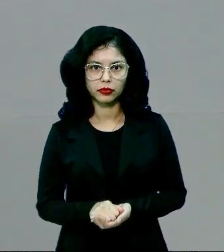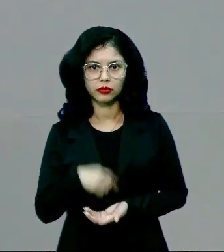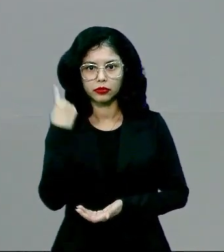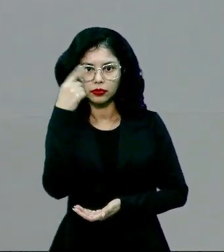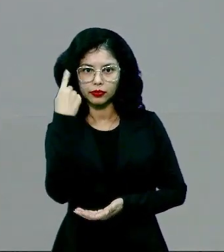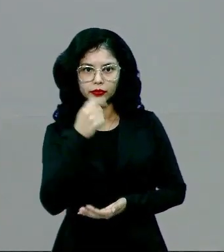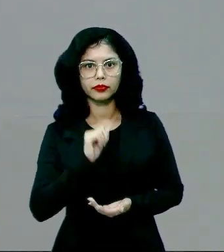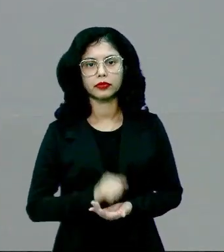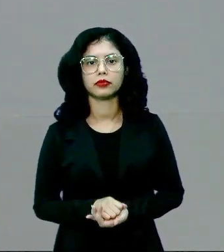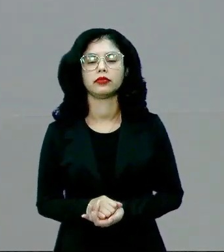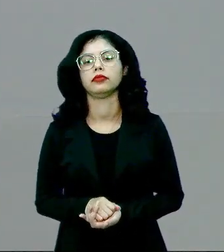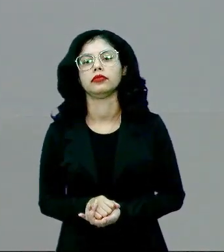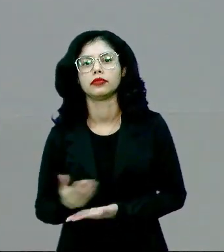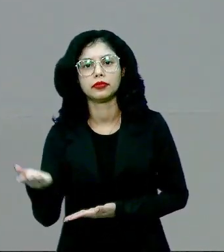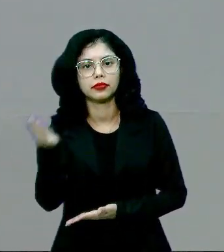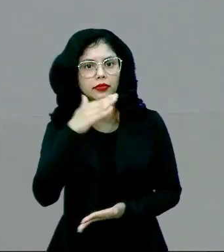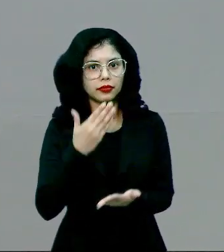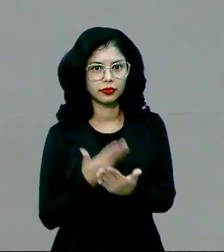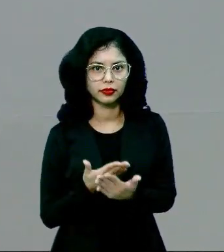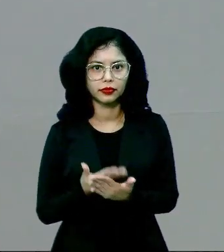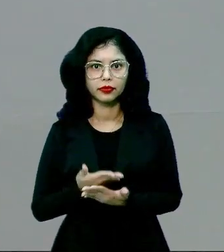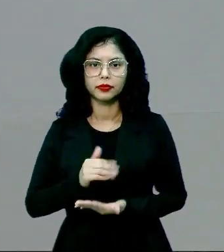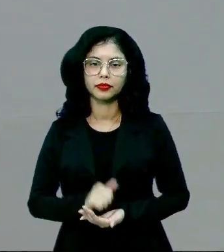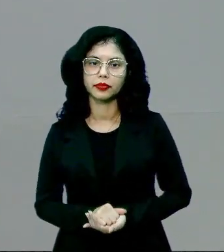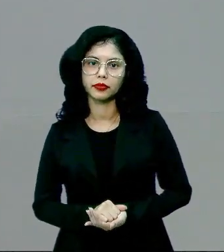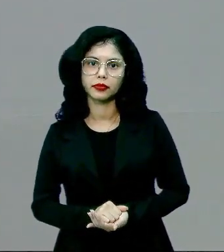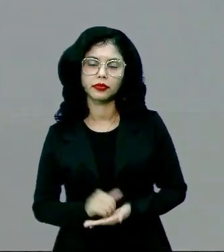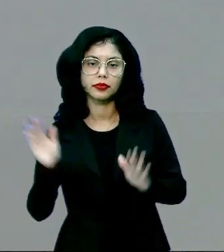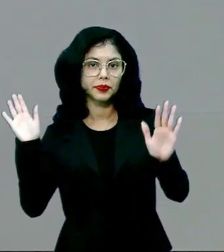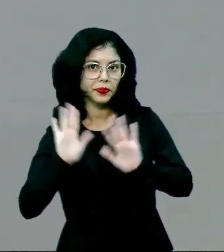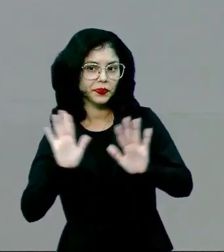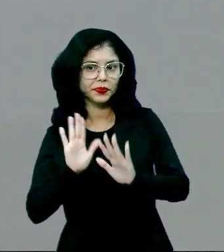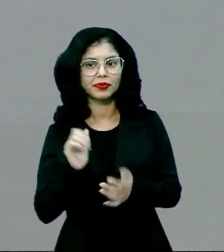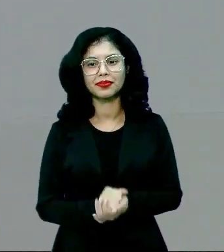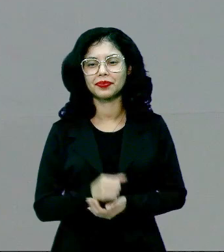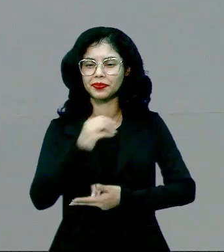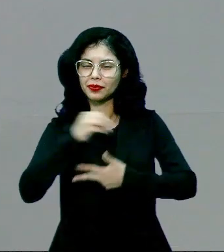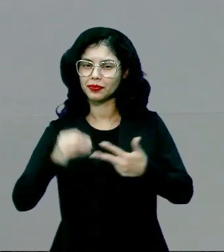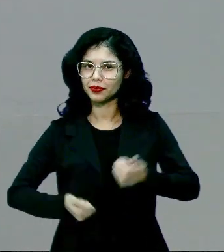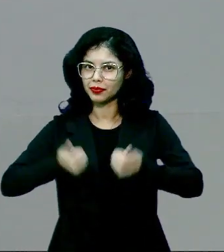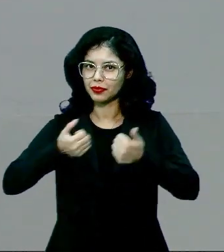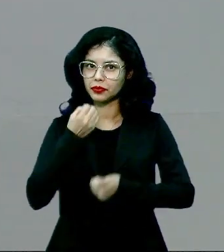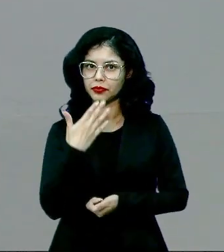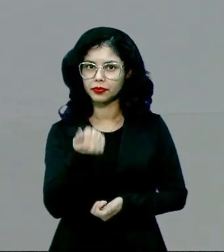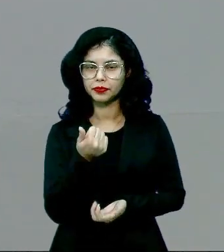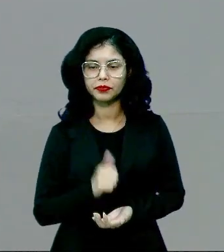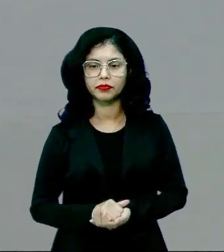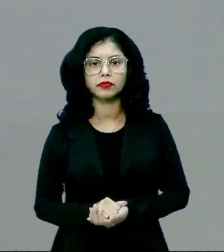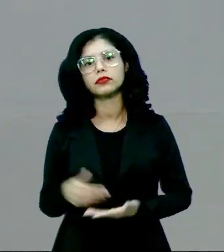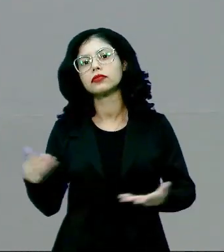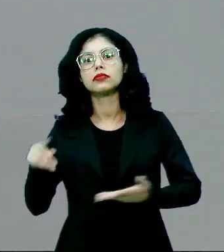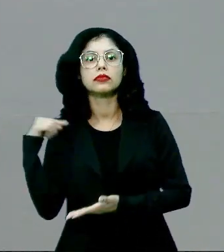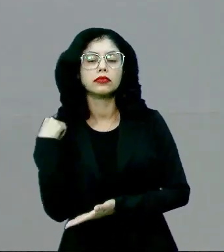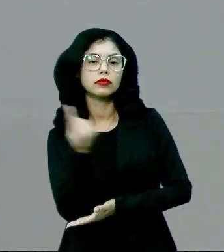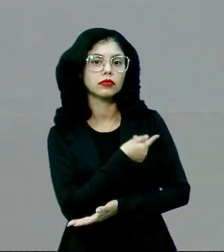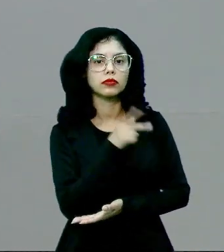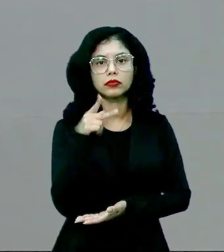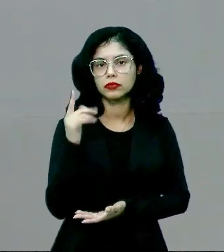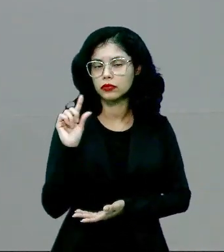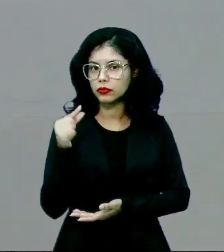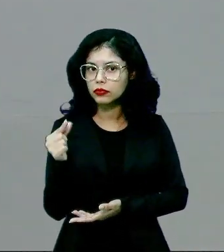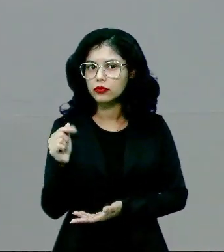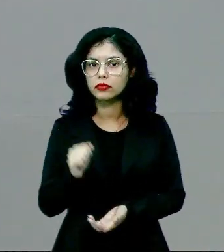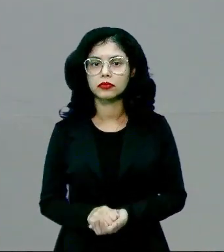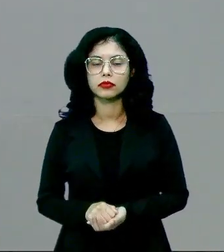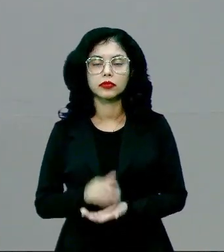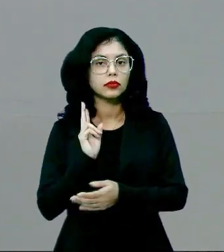da língua espanhola vamos a estudiar Olá galerinha do prémio nem legal tudo bem Hoje nós vamos falar um pouco